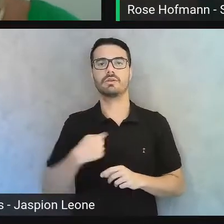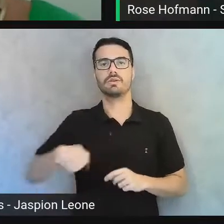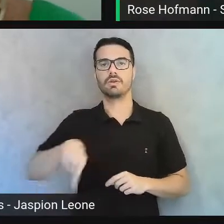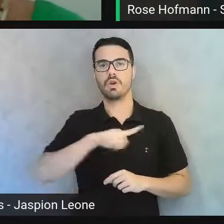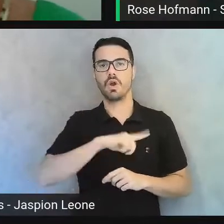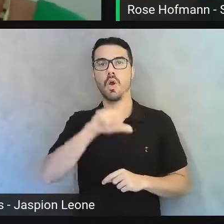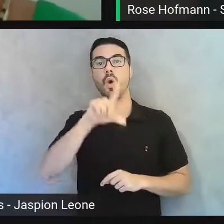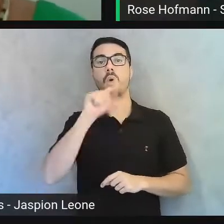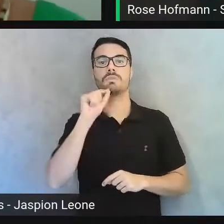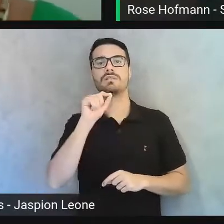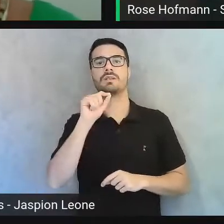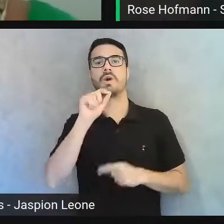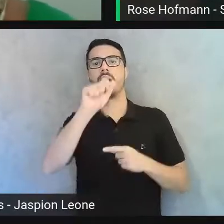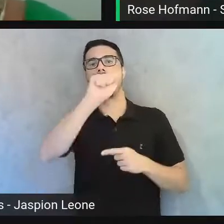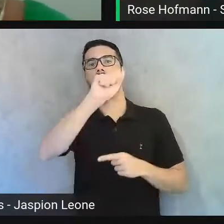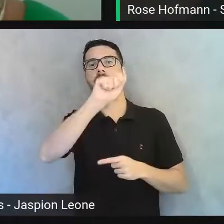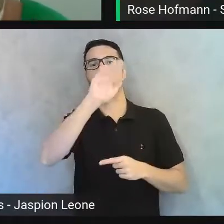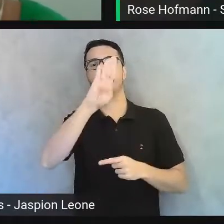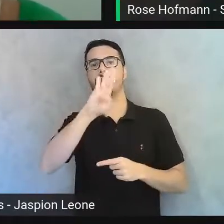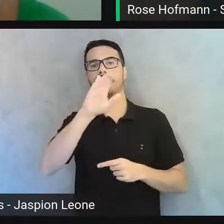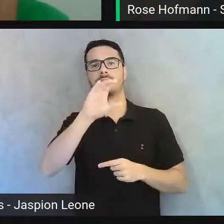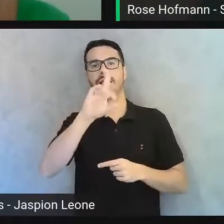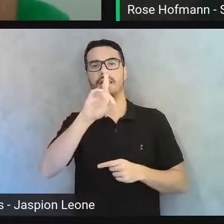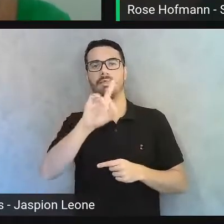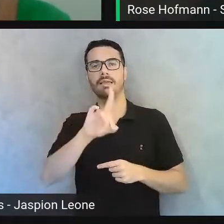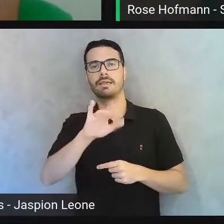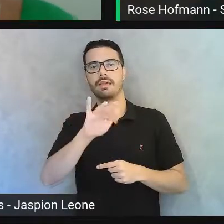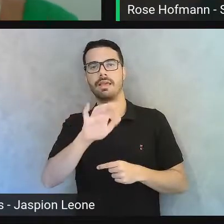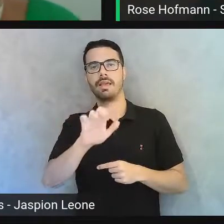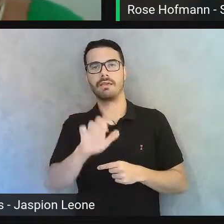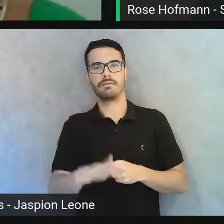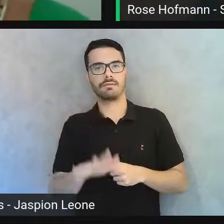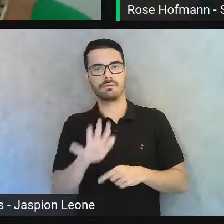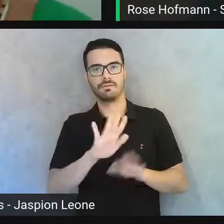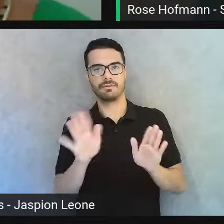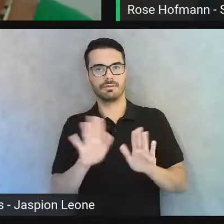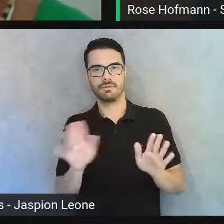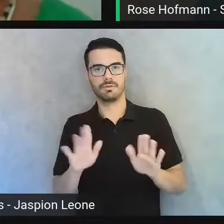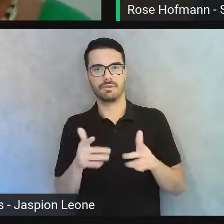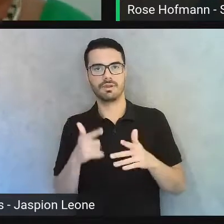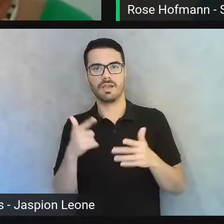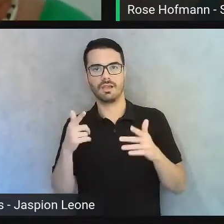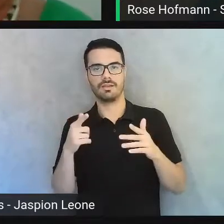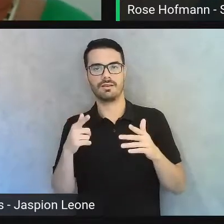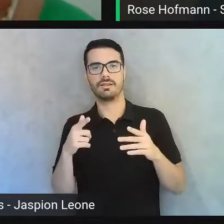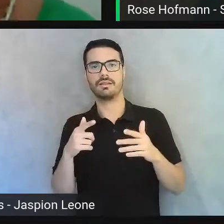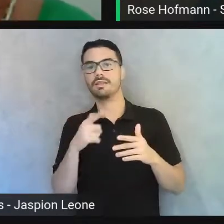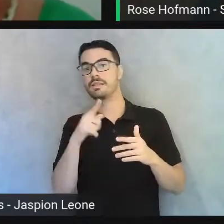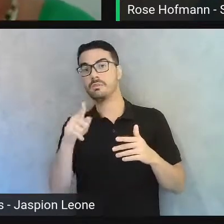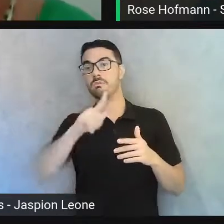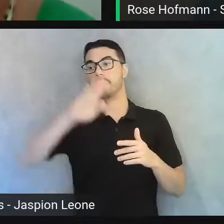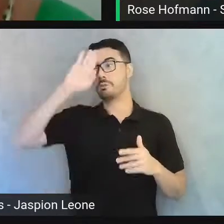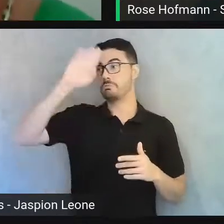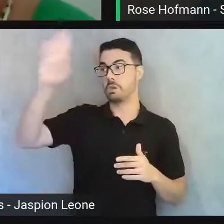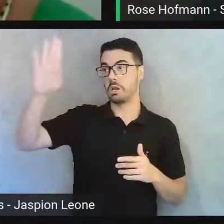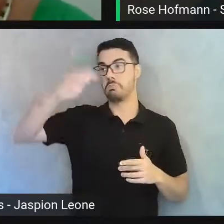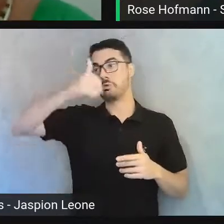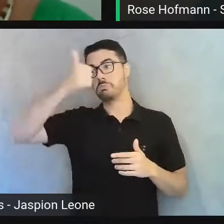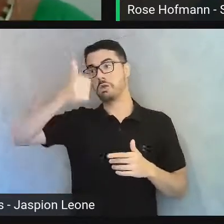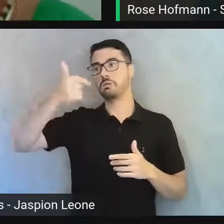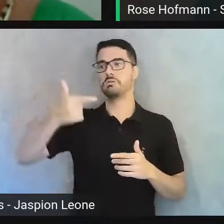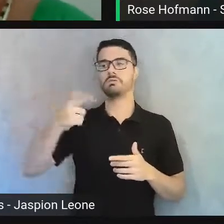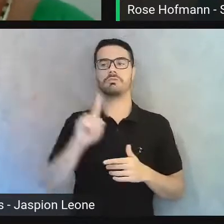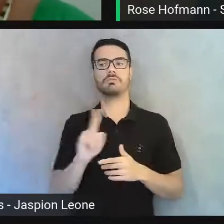ordem alfabética, né? Que é a forma mais fácil de não privilegiar ninguém, né?